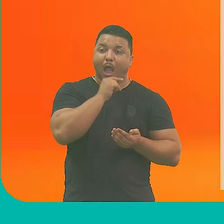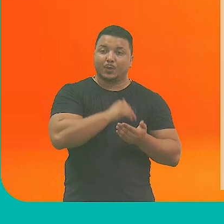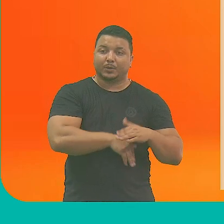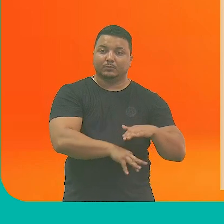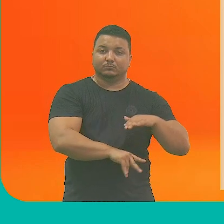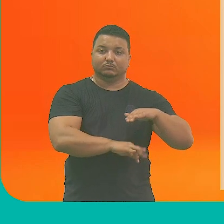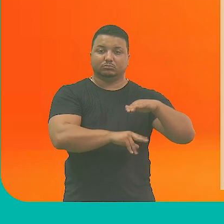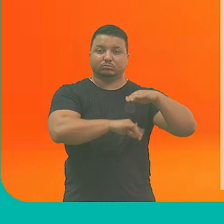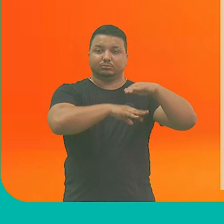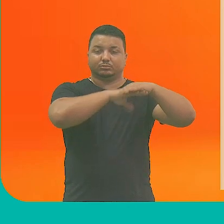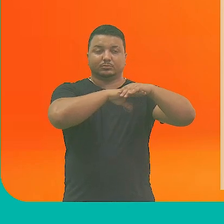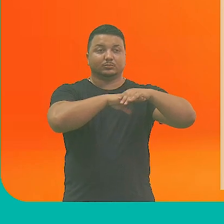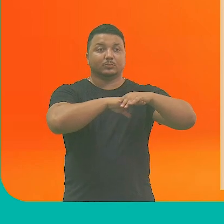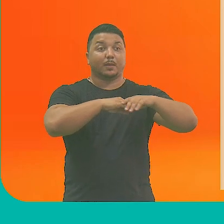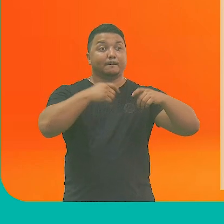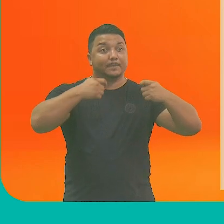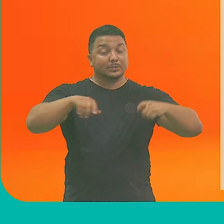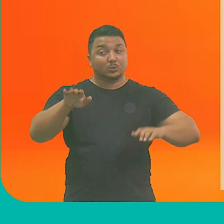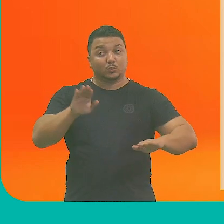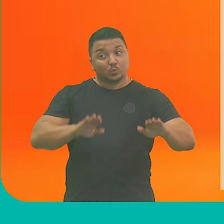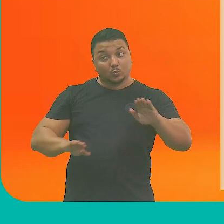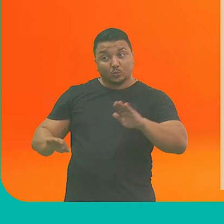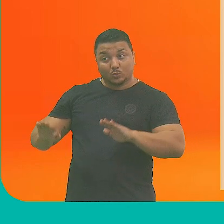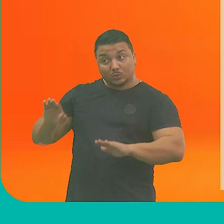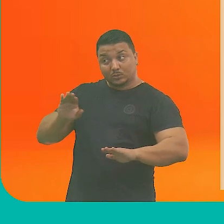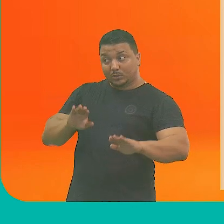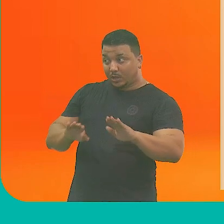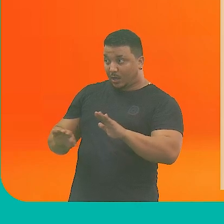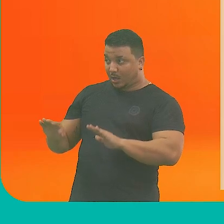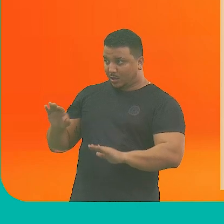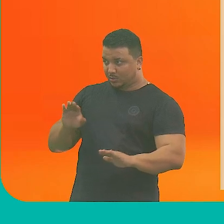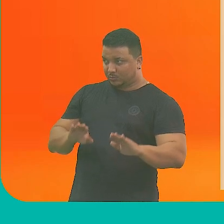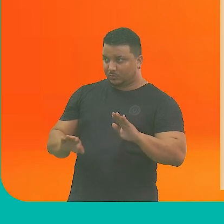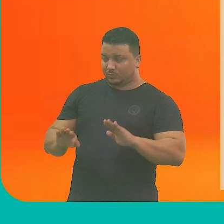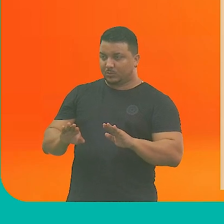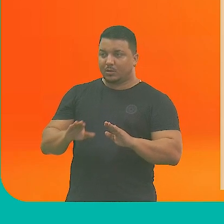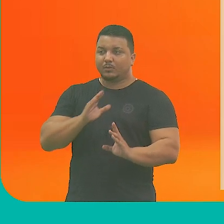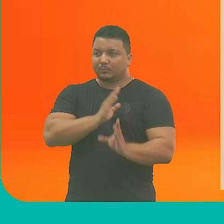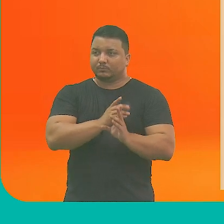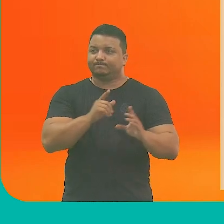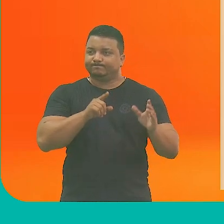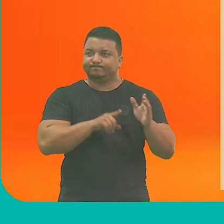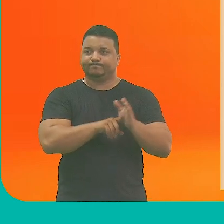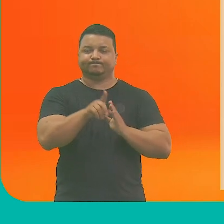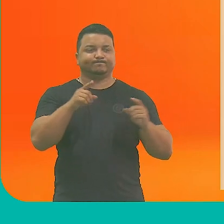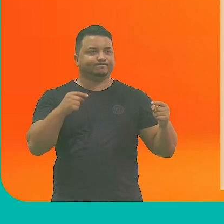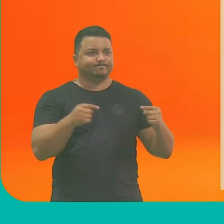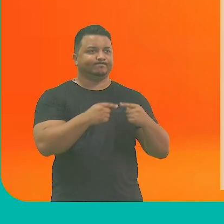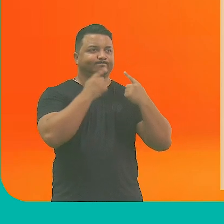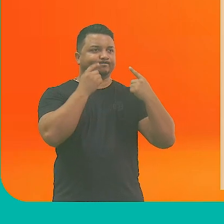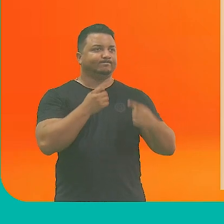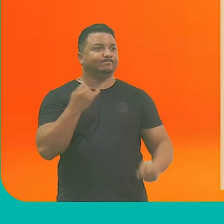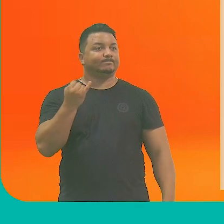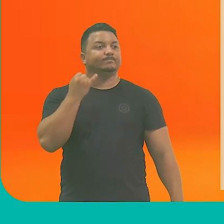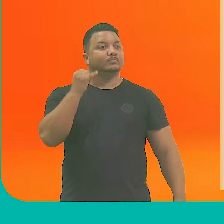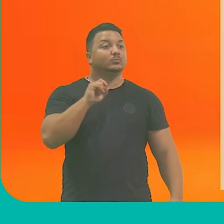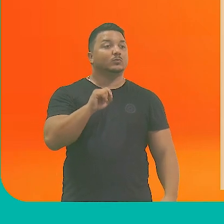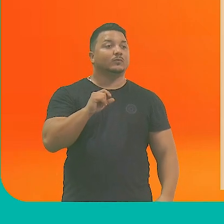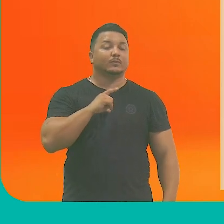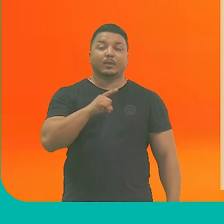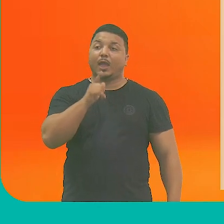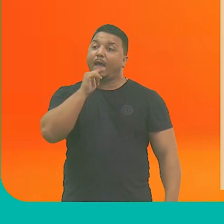Acumulado. Cuidado que esse aí é a grande chave da questão. Ela quer saber